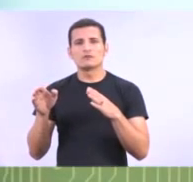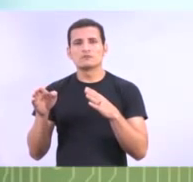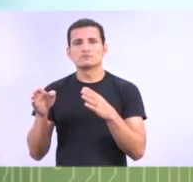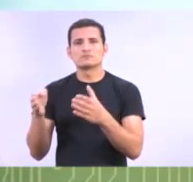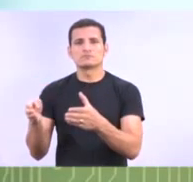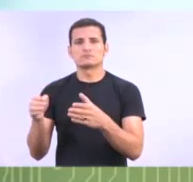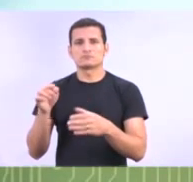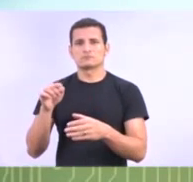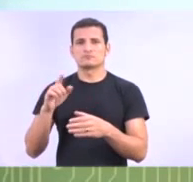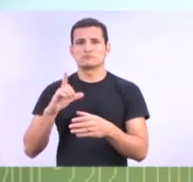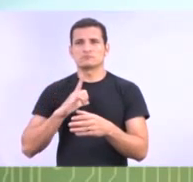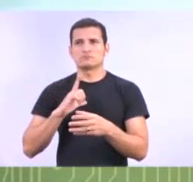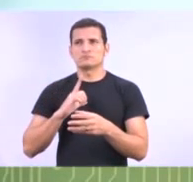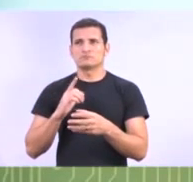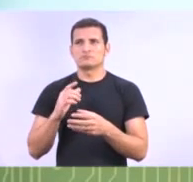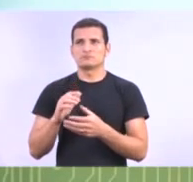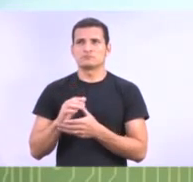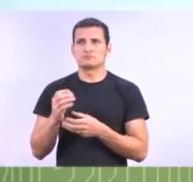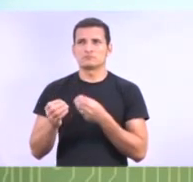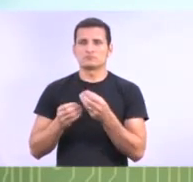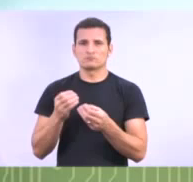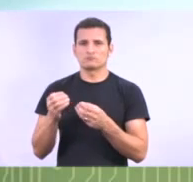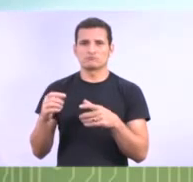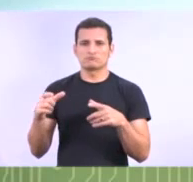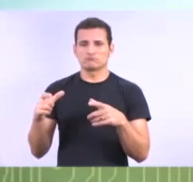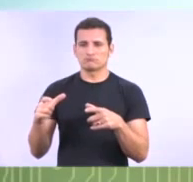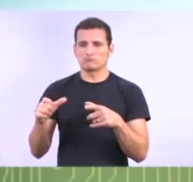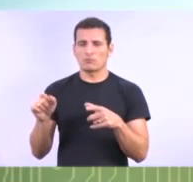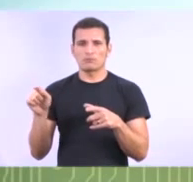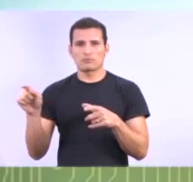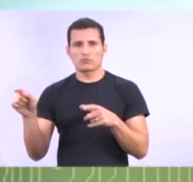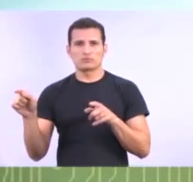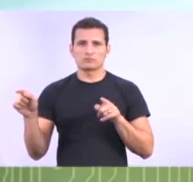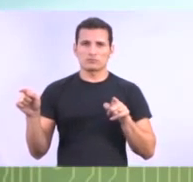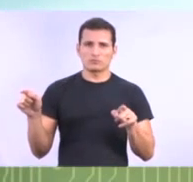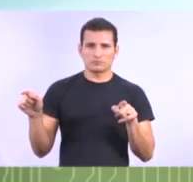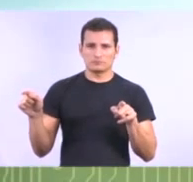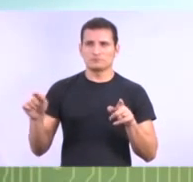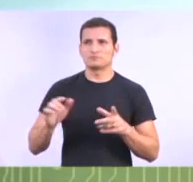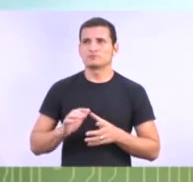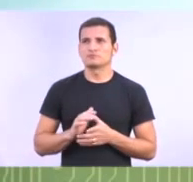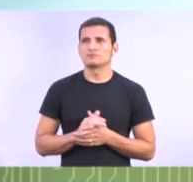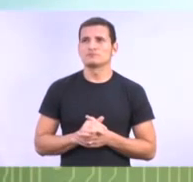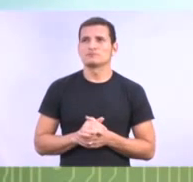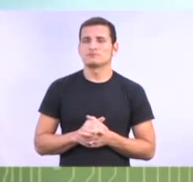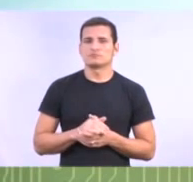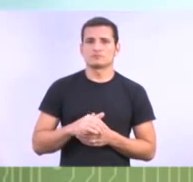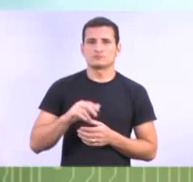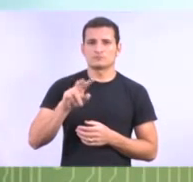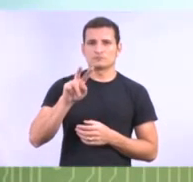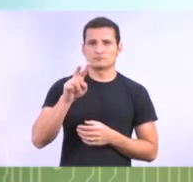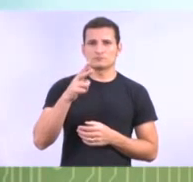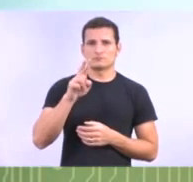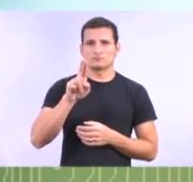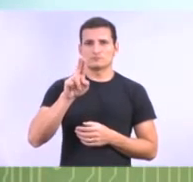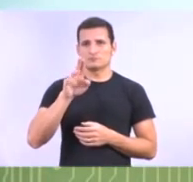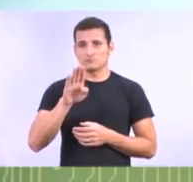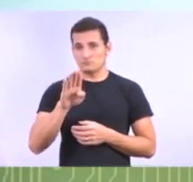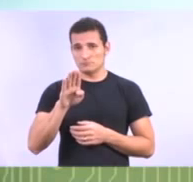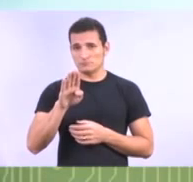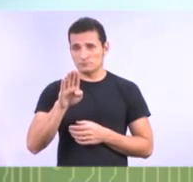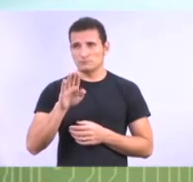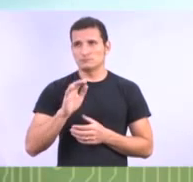você tem como se fosse um ponto a ponto entre dois dispositivos. No caso de um hub, ele está